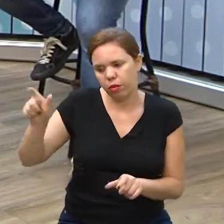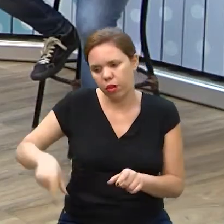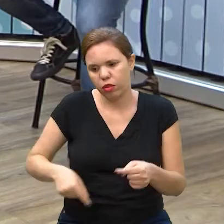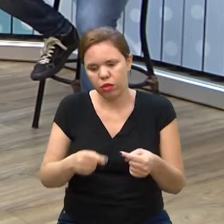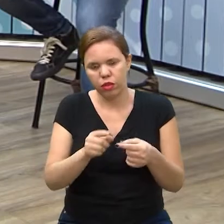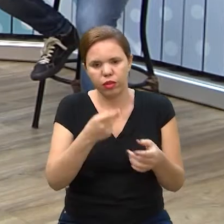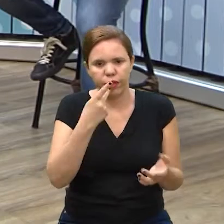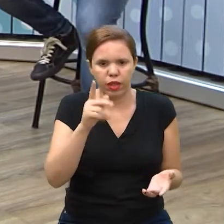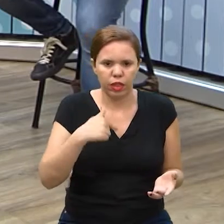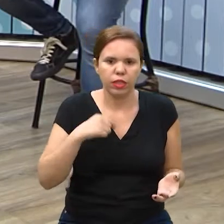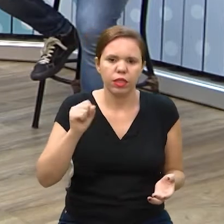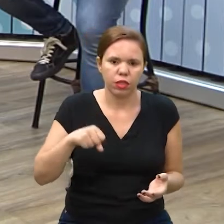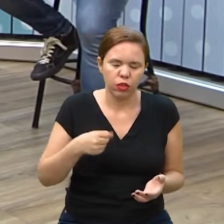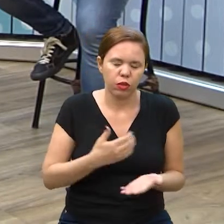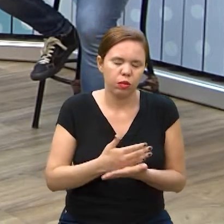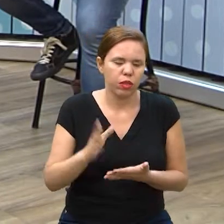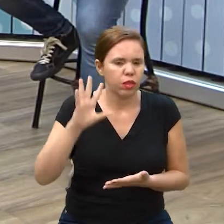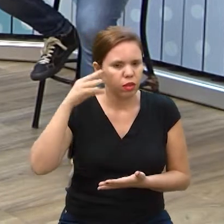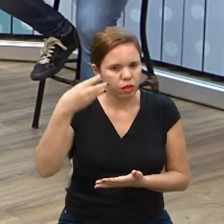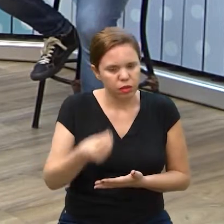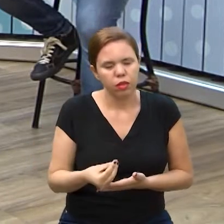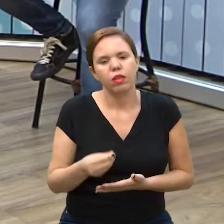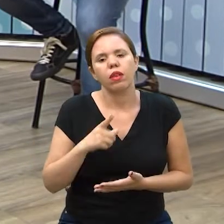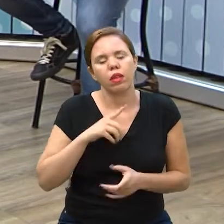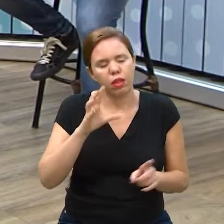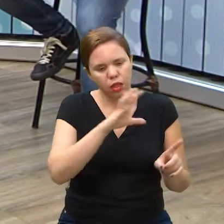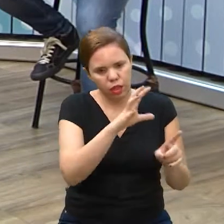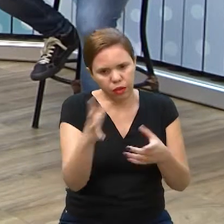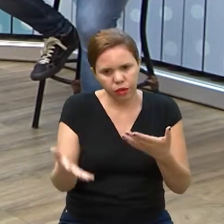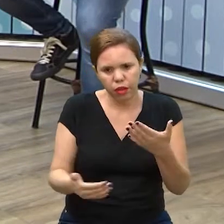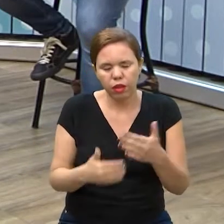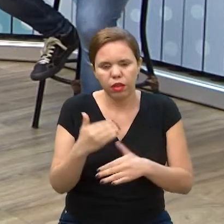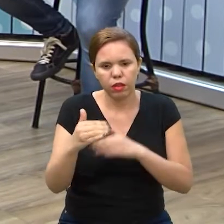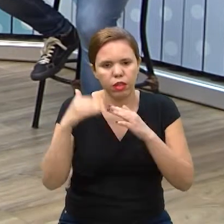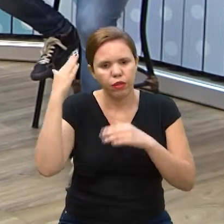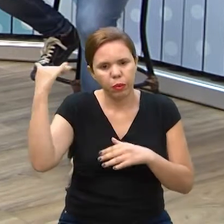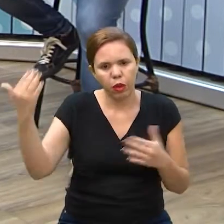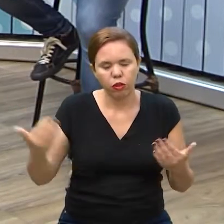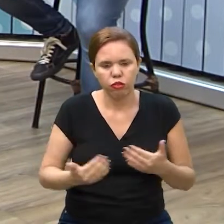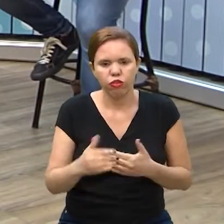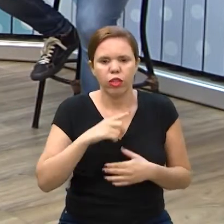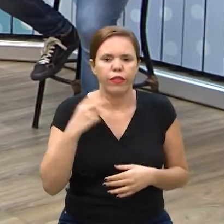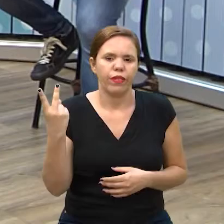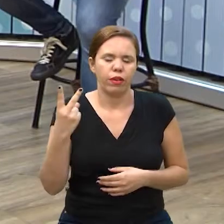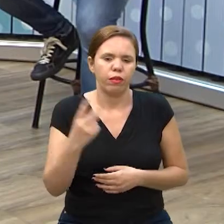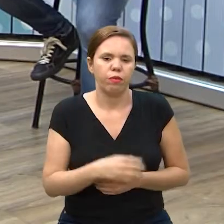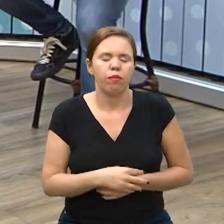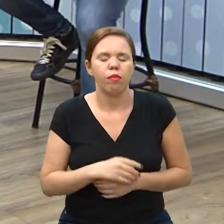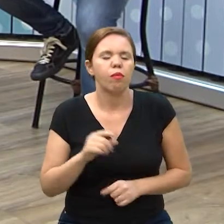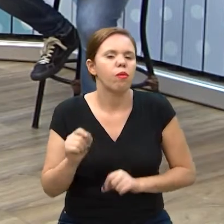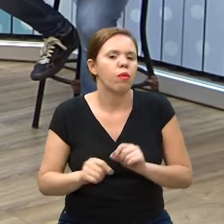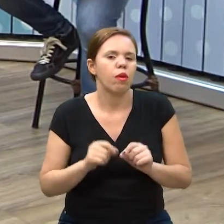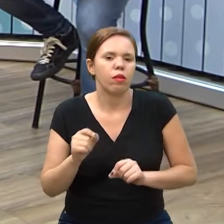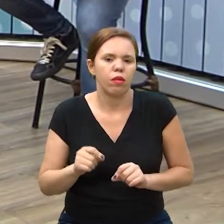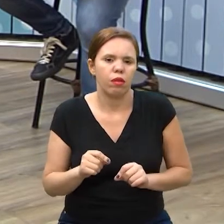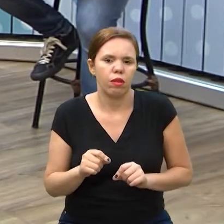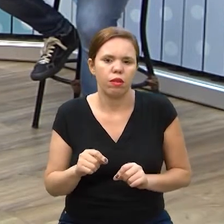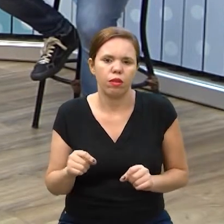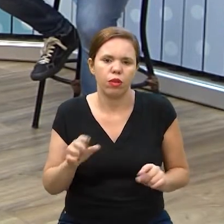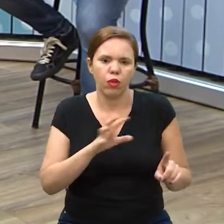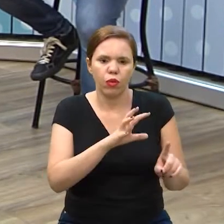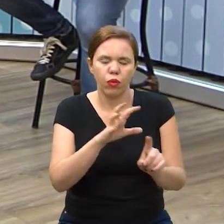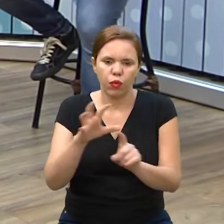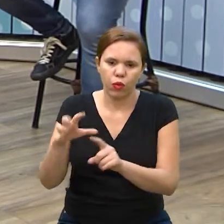vida da pessoa, aí sim eu começo a entender que eu tenho influência, que é algo que hoje em dia tem muito valor, né? O que é